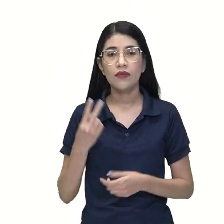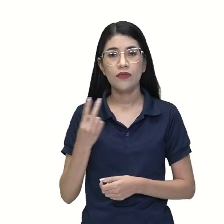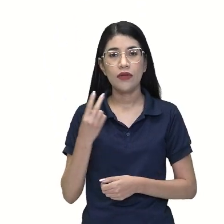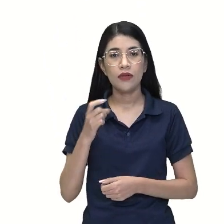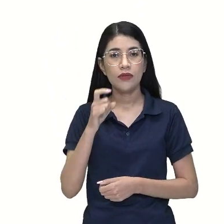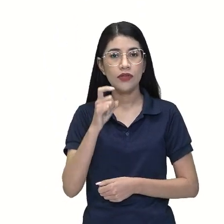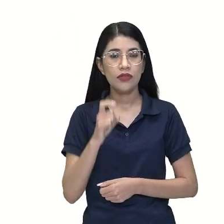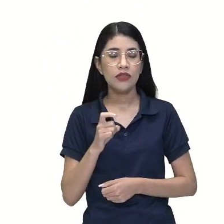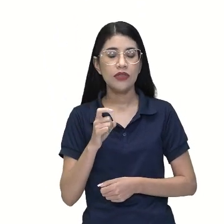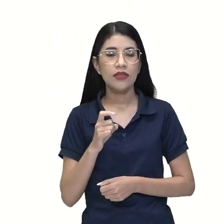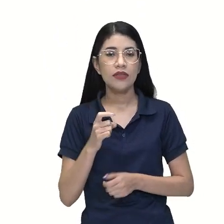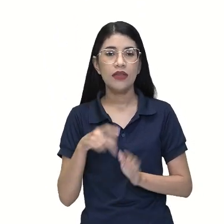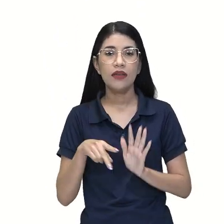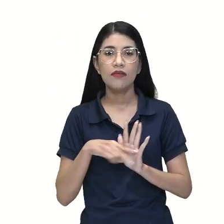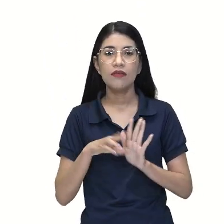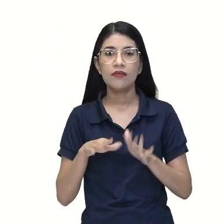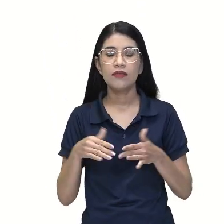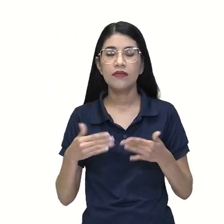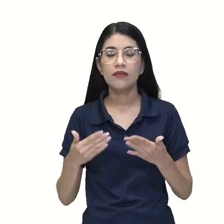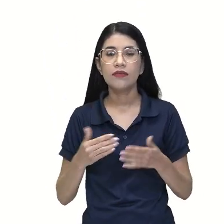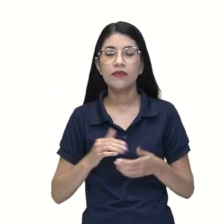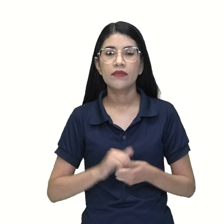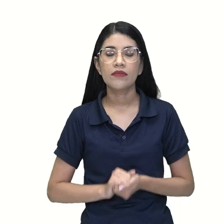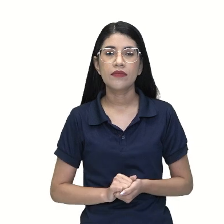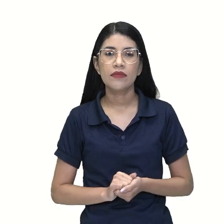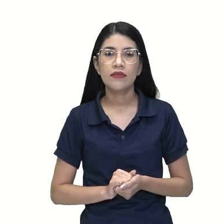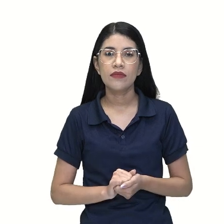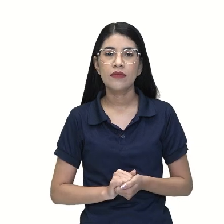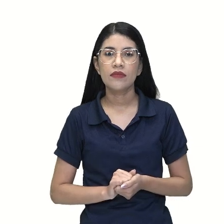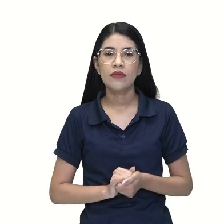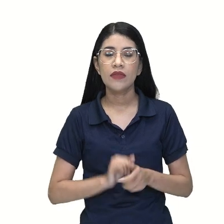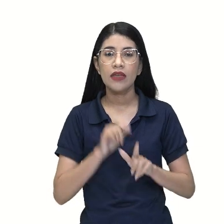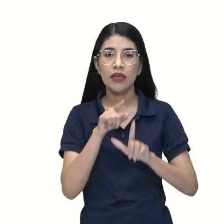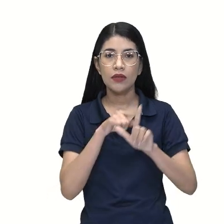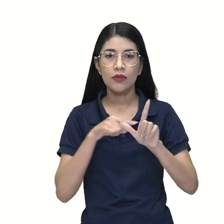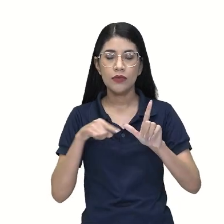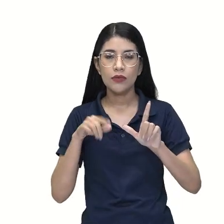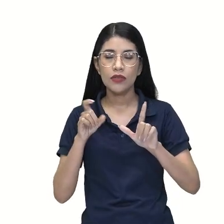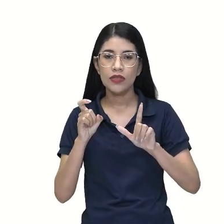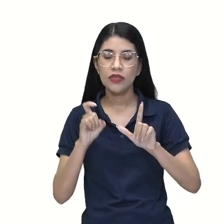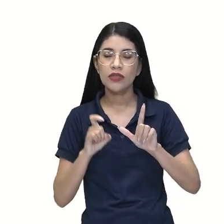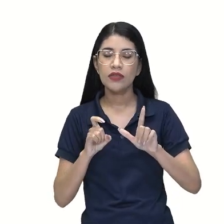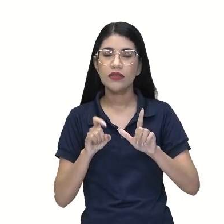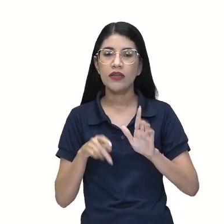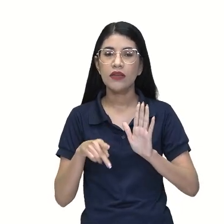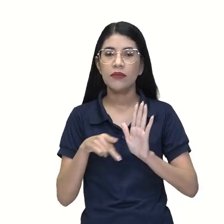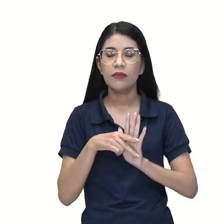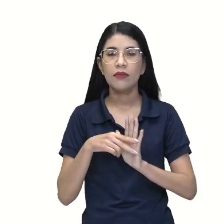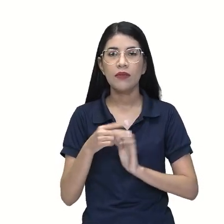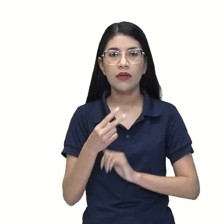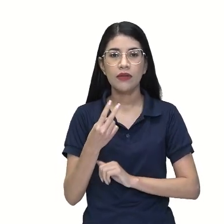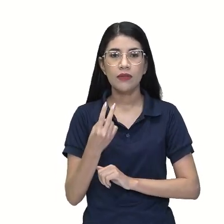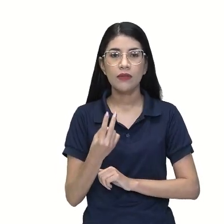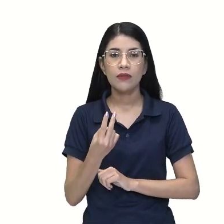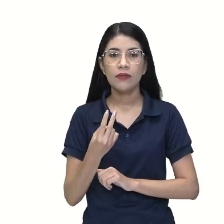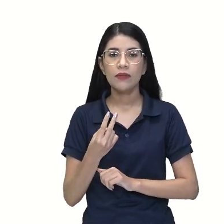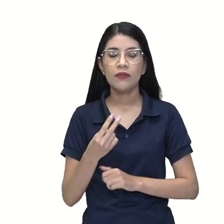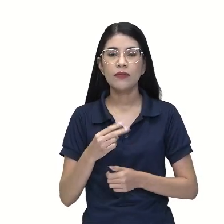nesse caso, meus amigos, o valor da coordenada x é igual a